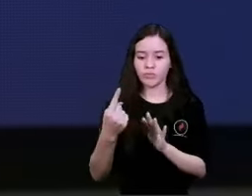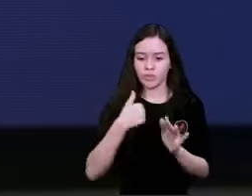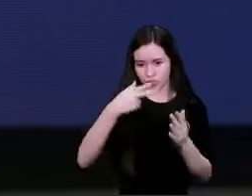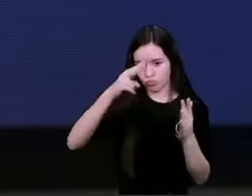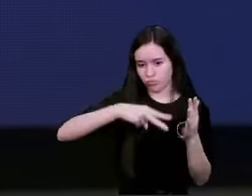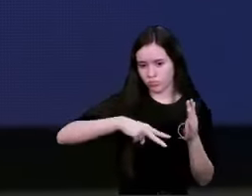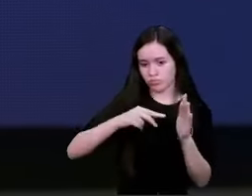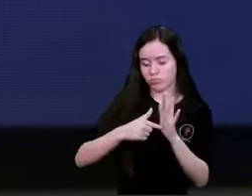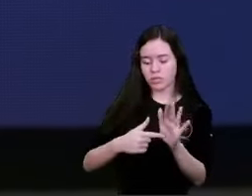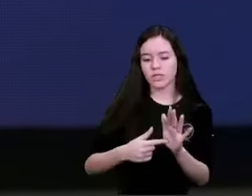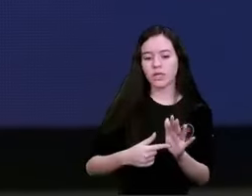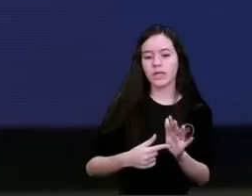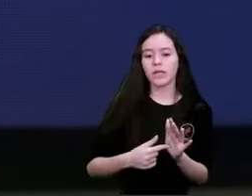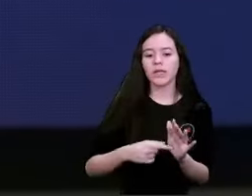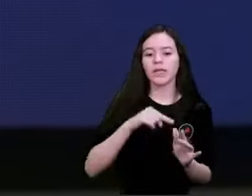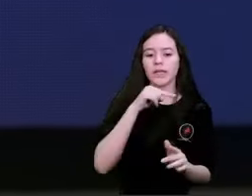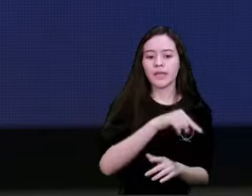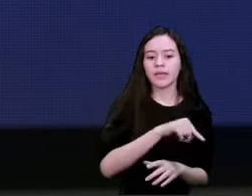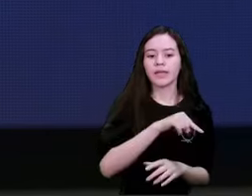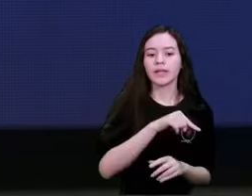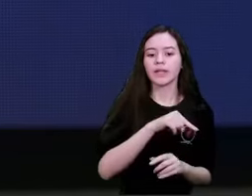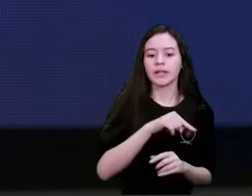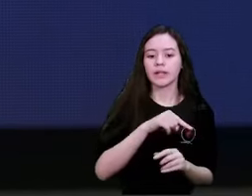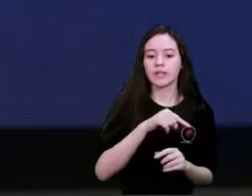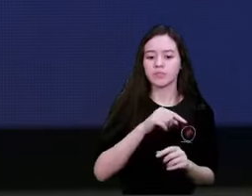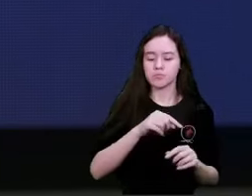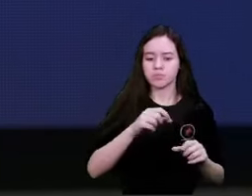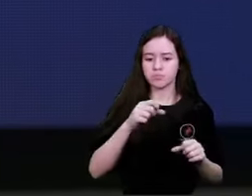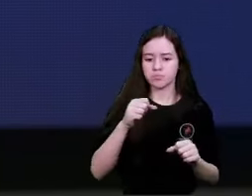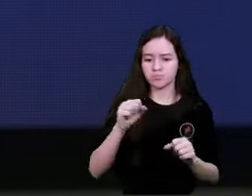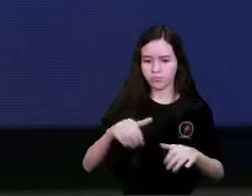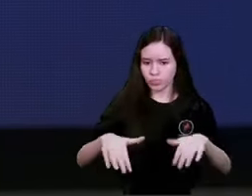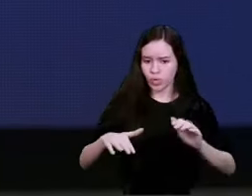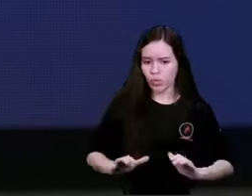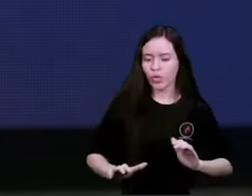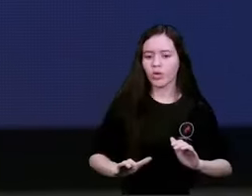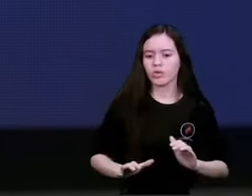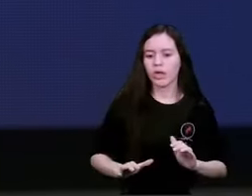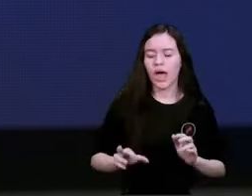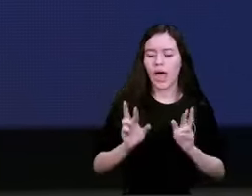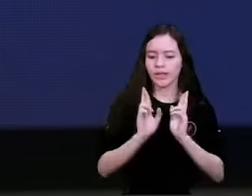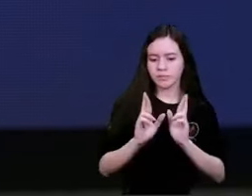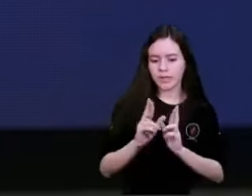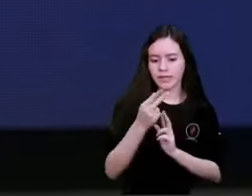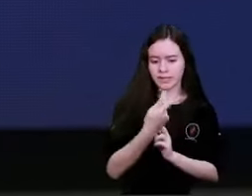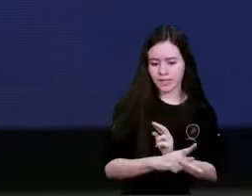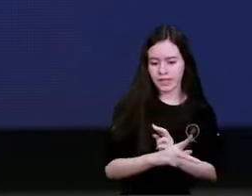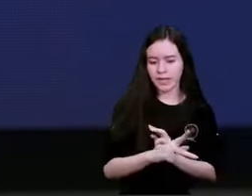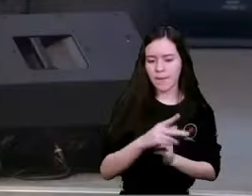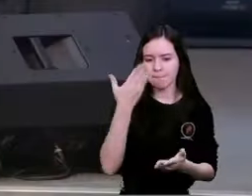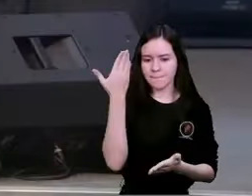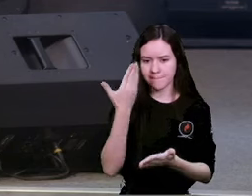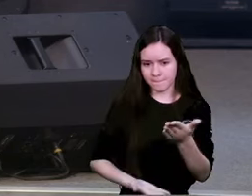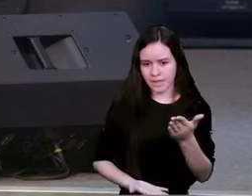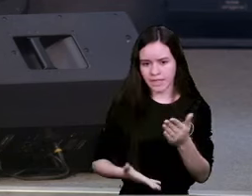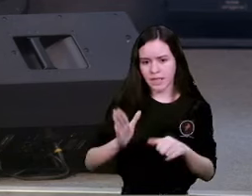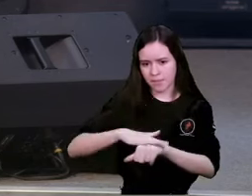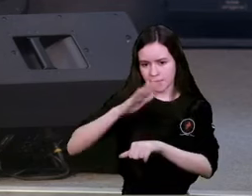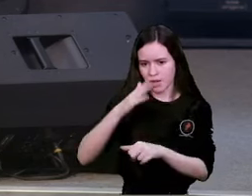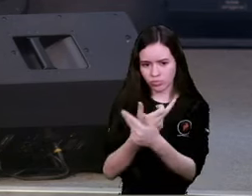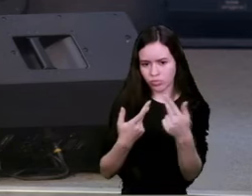ele edificou o seu trono. A expectativa de Roboão era não perder mais do que ele já tinha